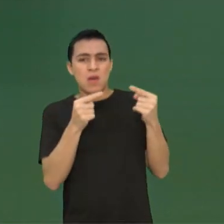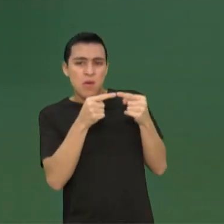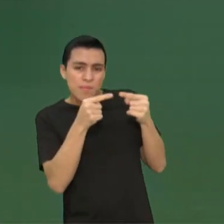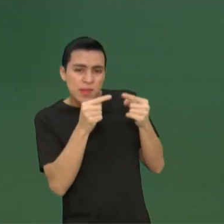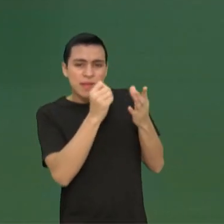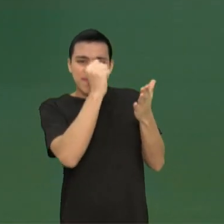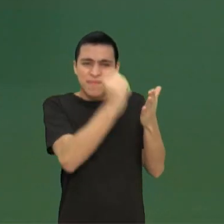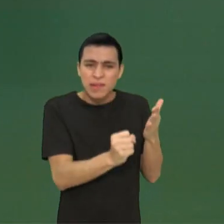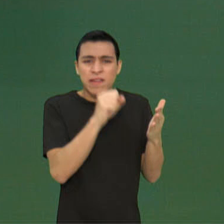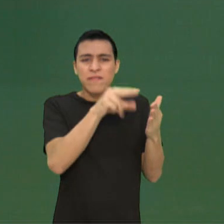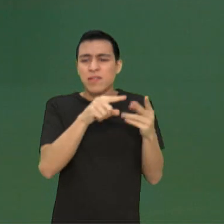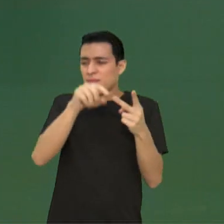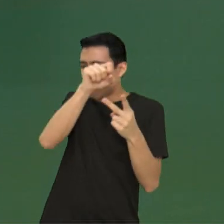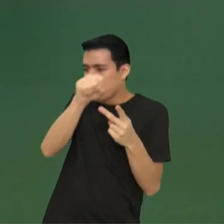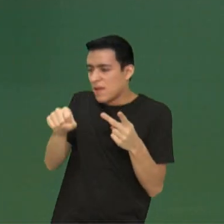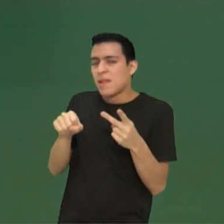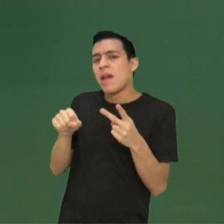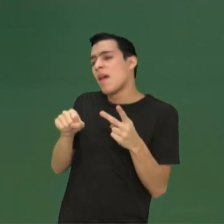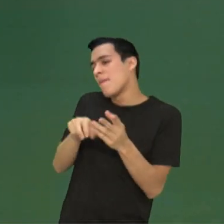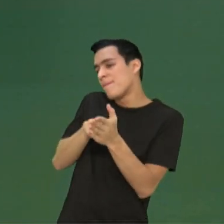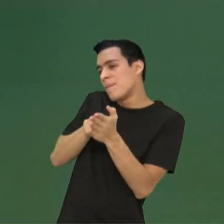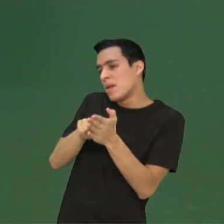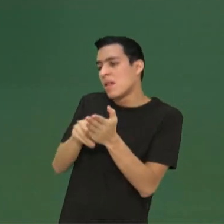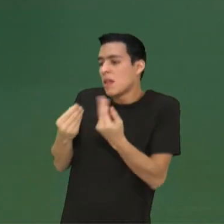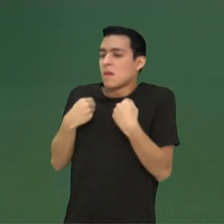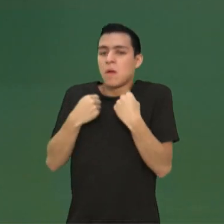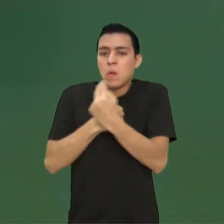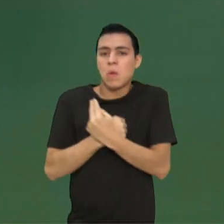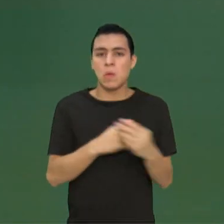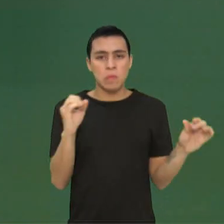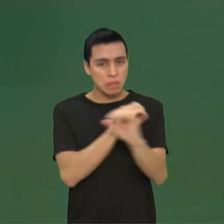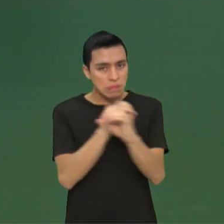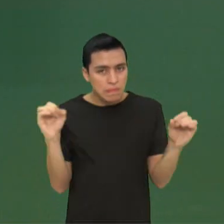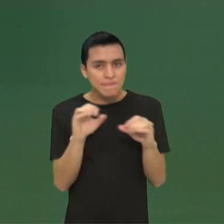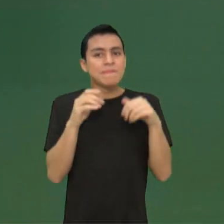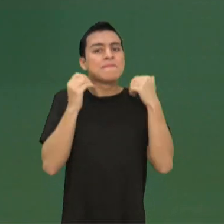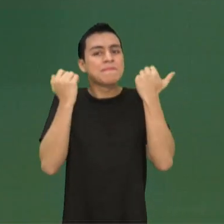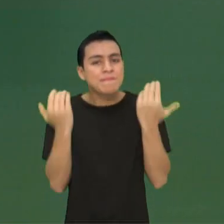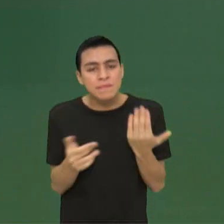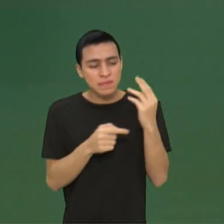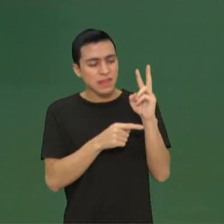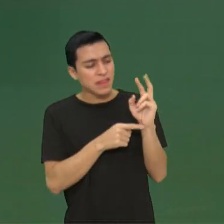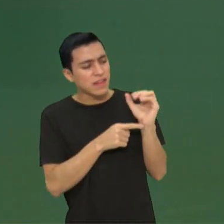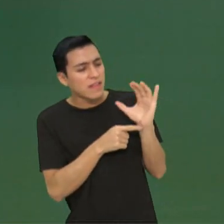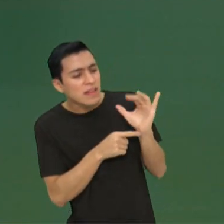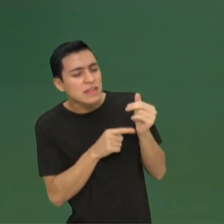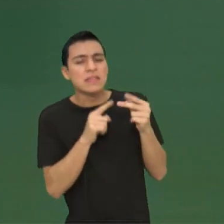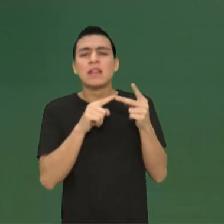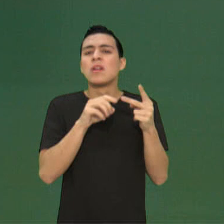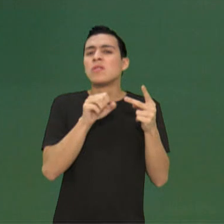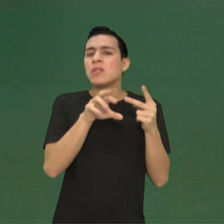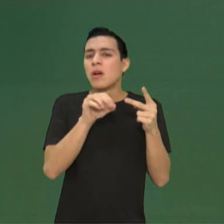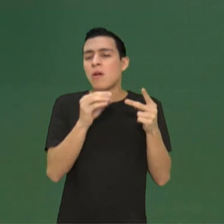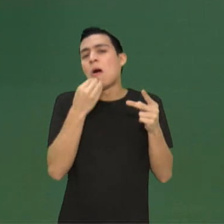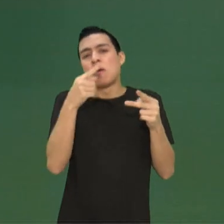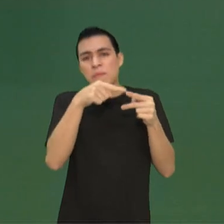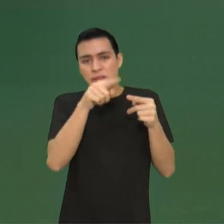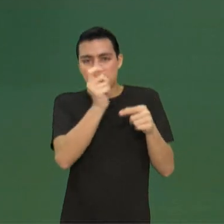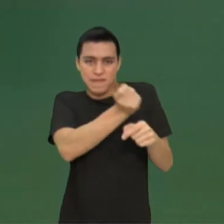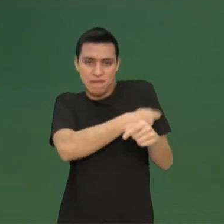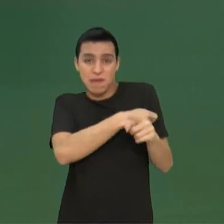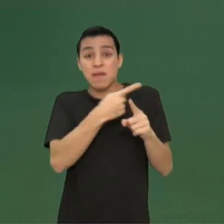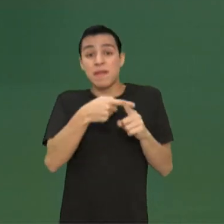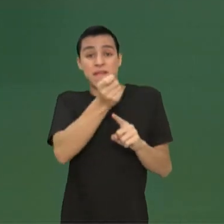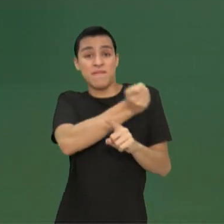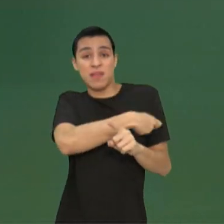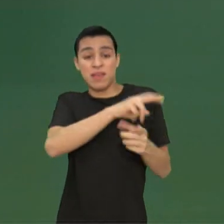bactérias, isso aqui é para matar vírus. Isso aqui mata, não te traz imunidade. E aí, vacina ou soro? Claro que vacina.